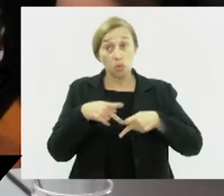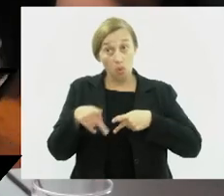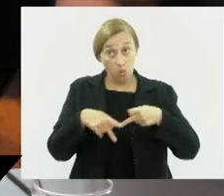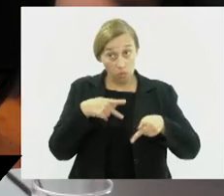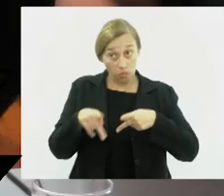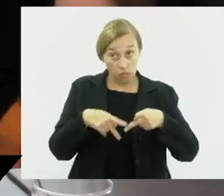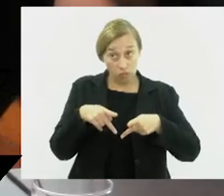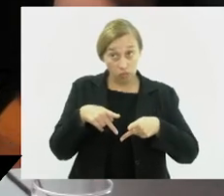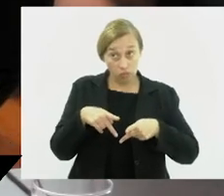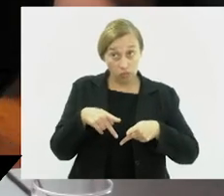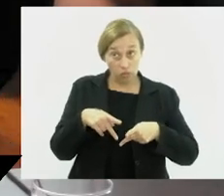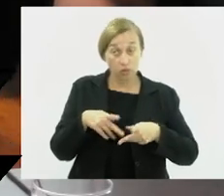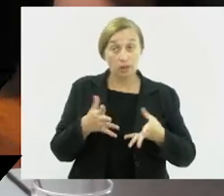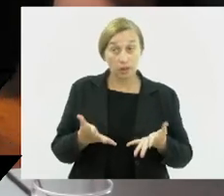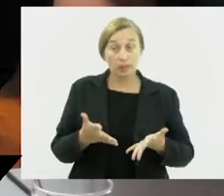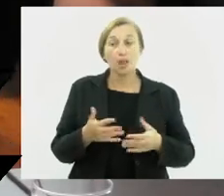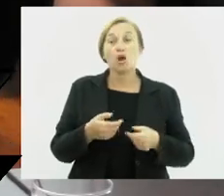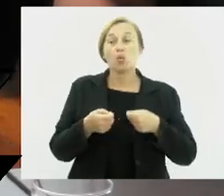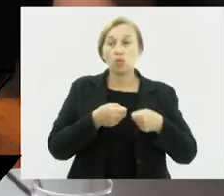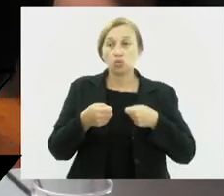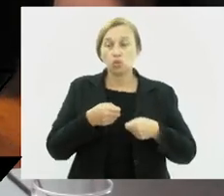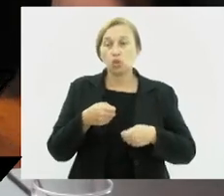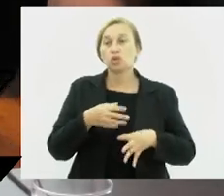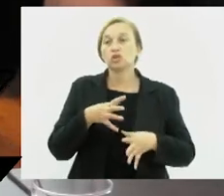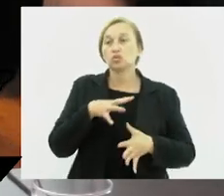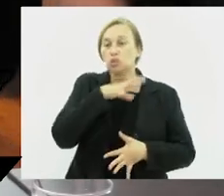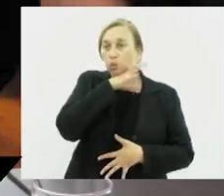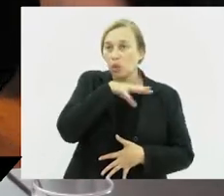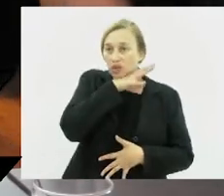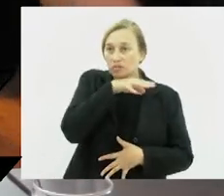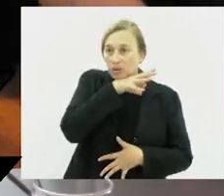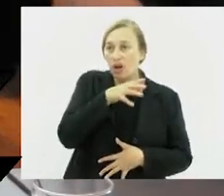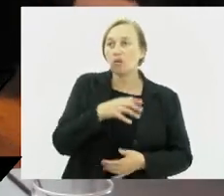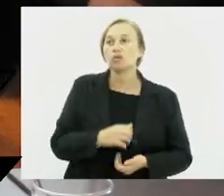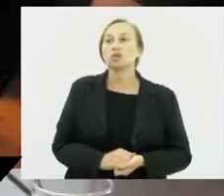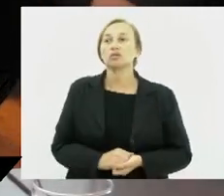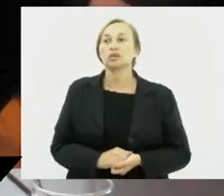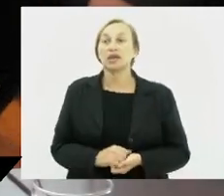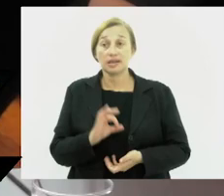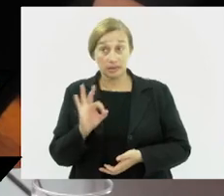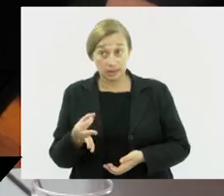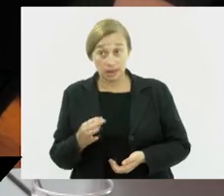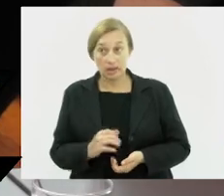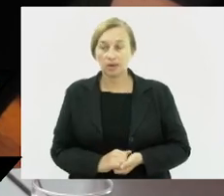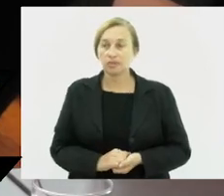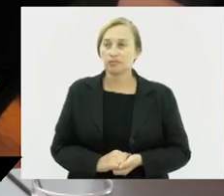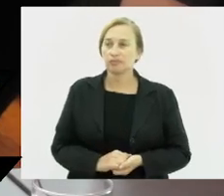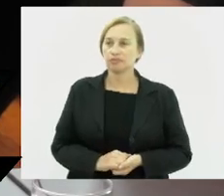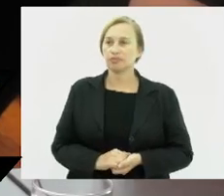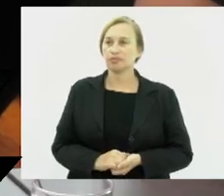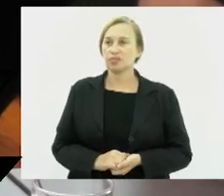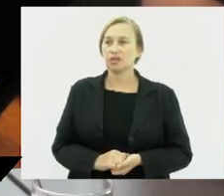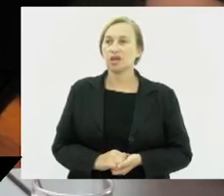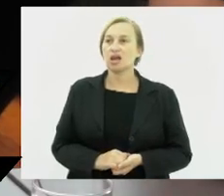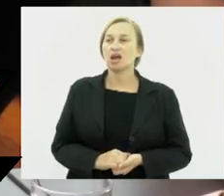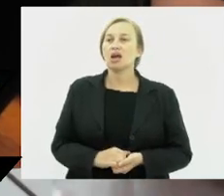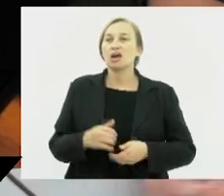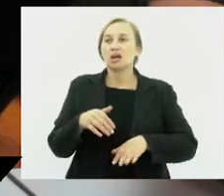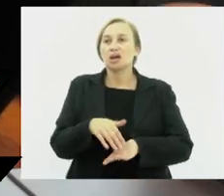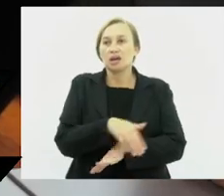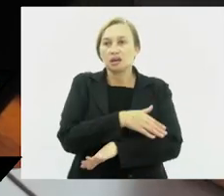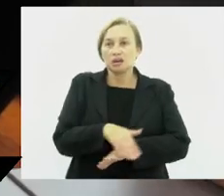que ser feito, não é um mal, é necessário, tá? Ainda mais com animais de rua, que têm